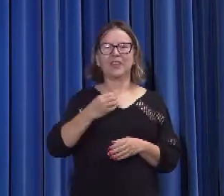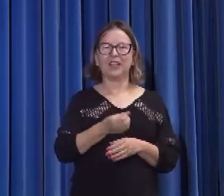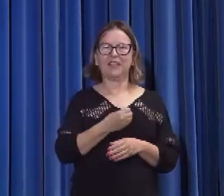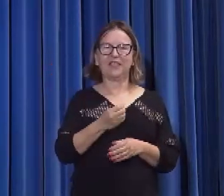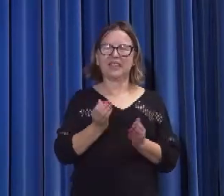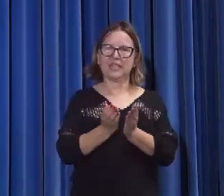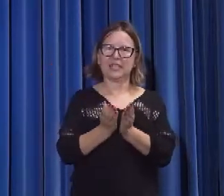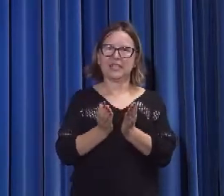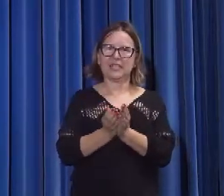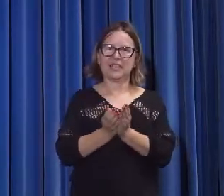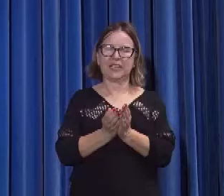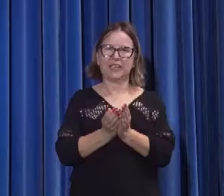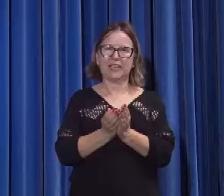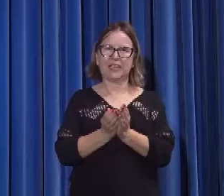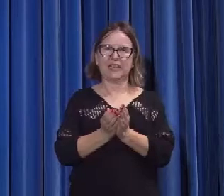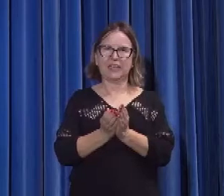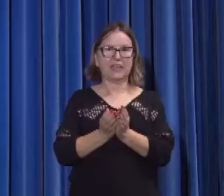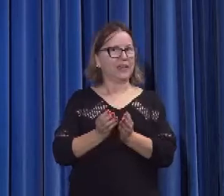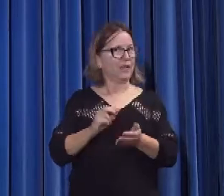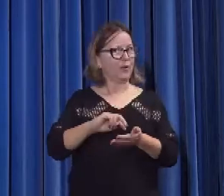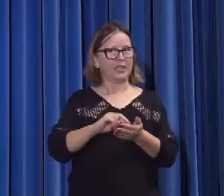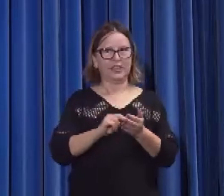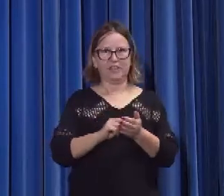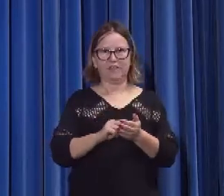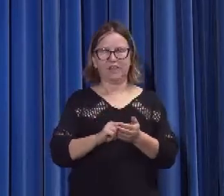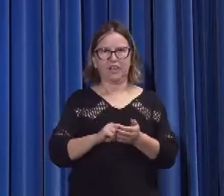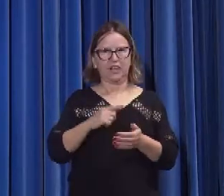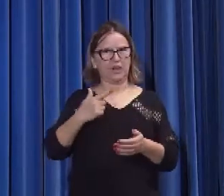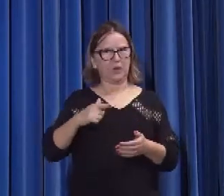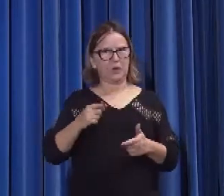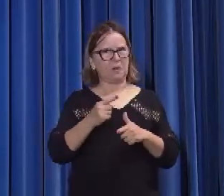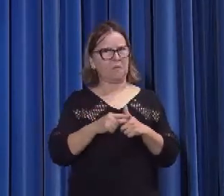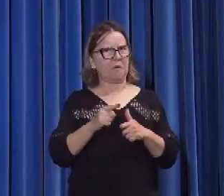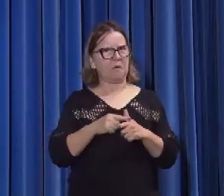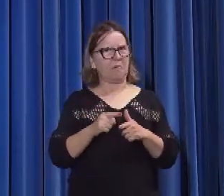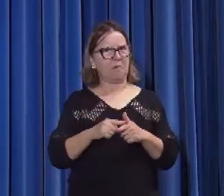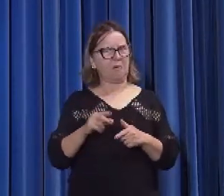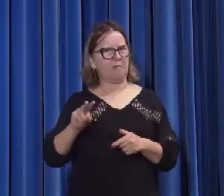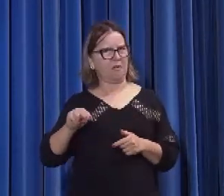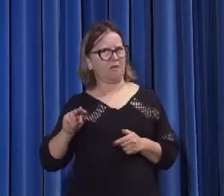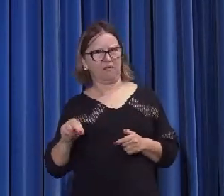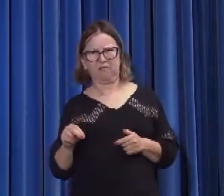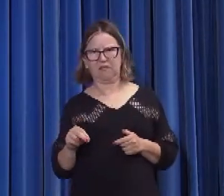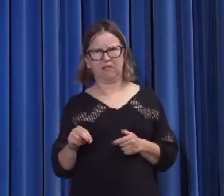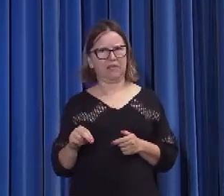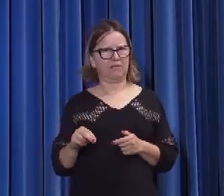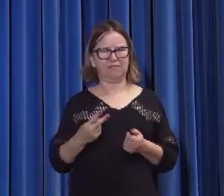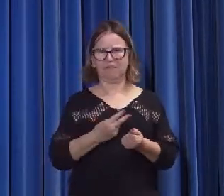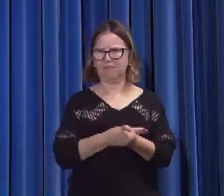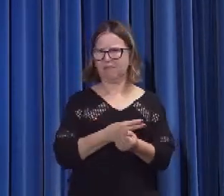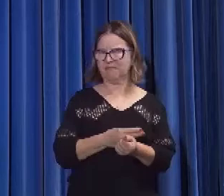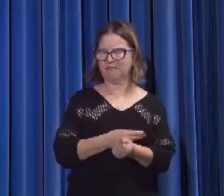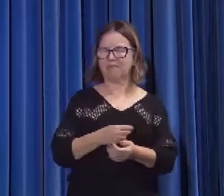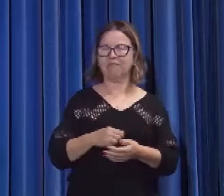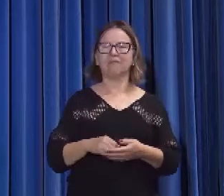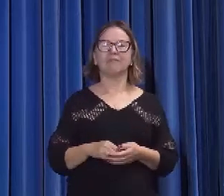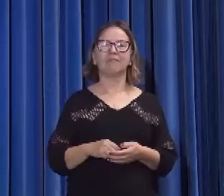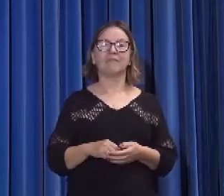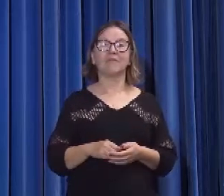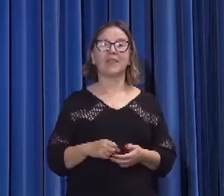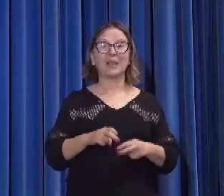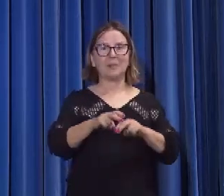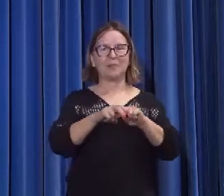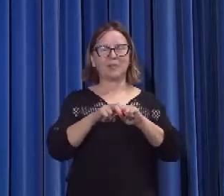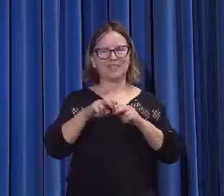vida isenta de problemas, resumindo a introdução que nós fizemos aqui. Por isso a